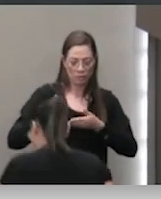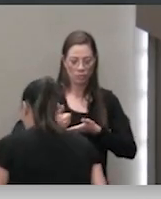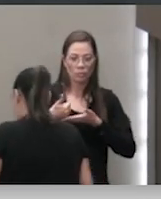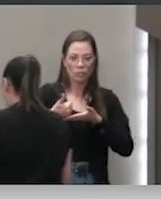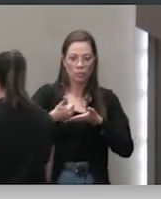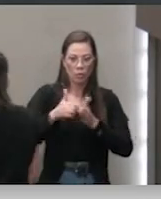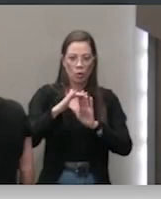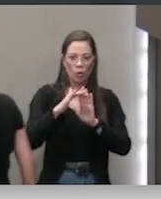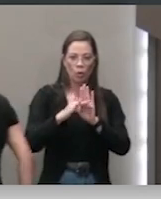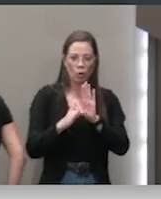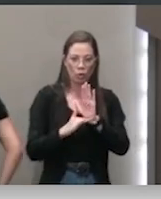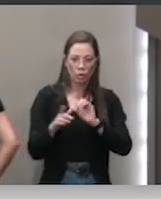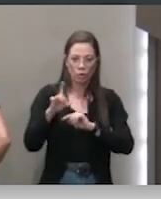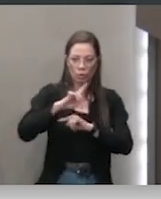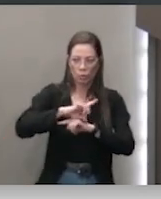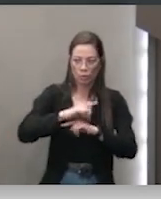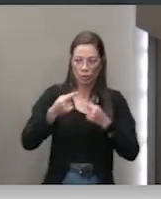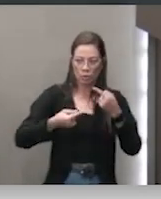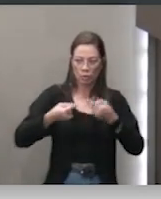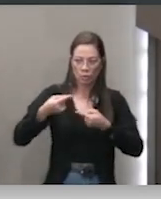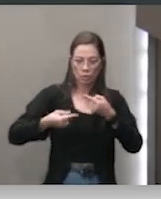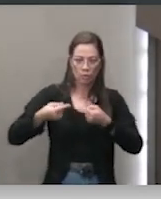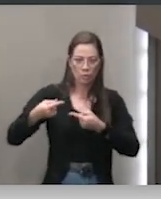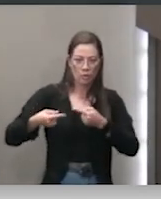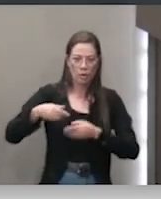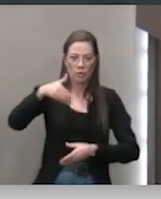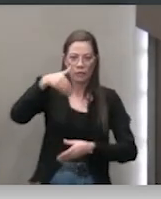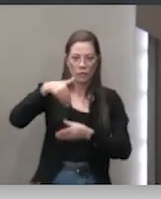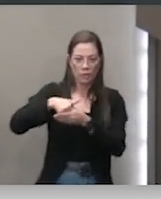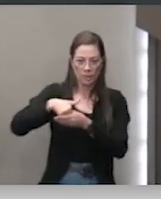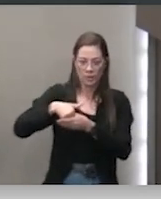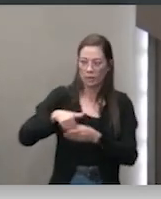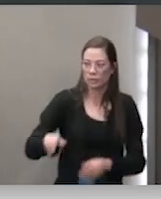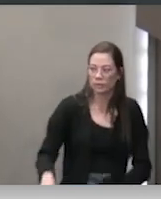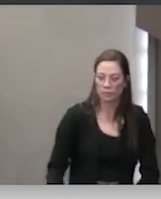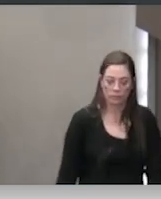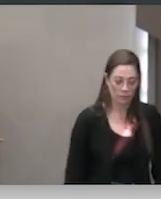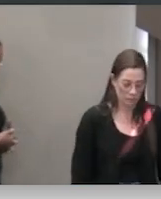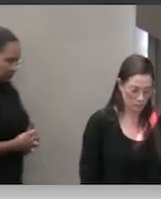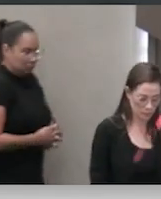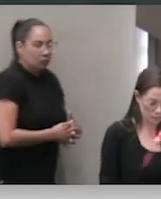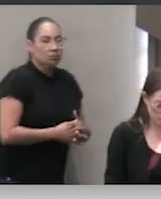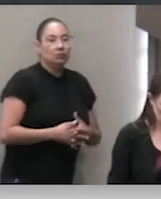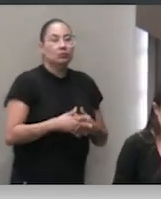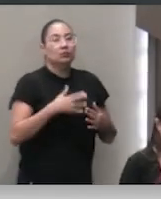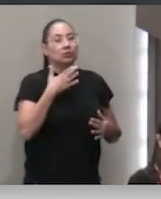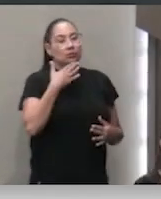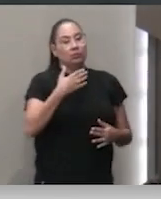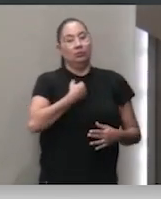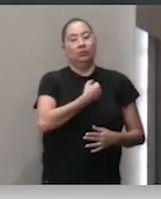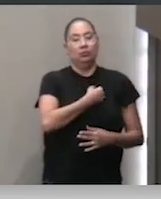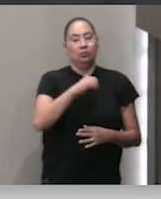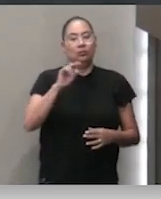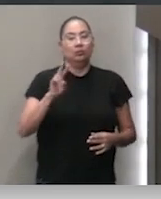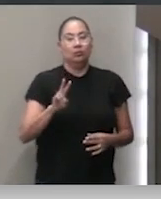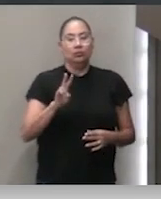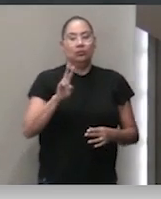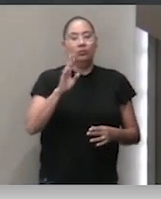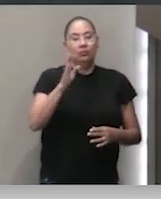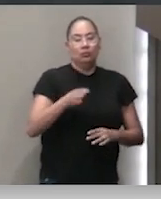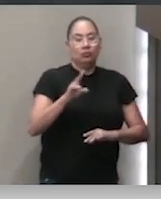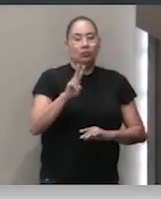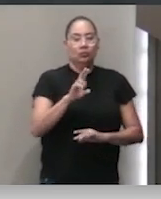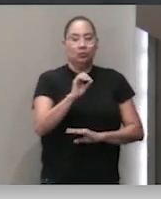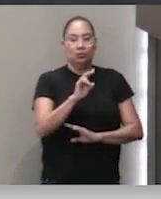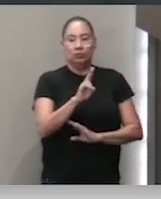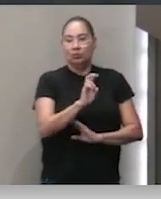Ordem do dia. Em discussão e votação. Moção número 2,